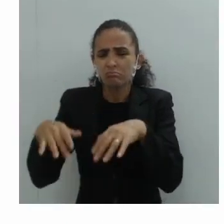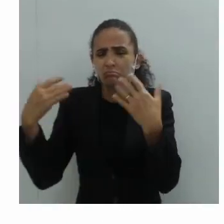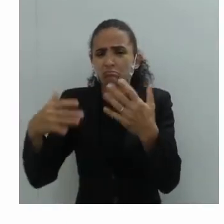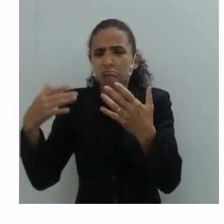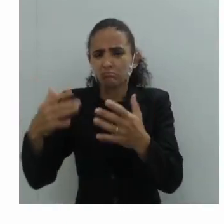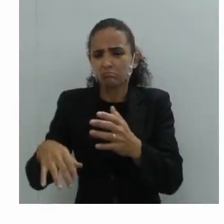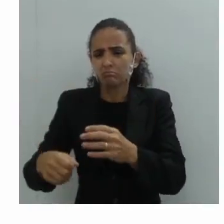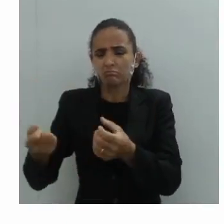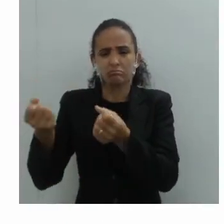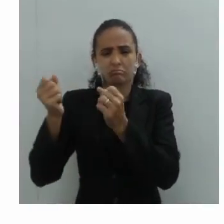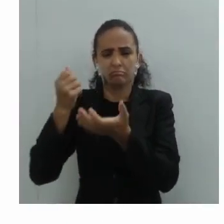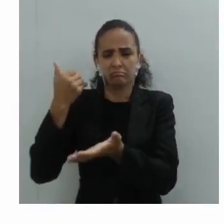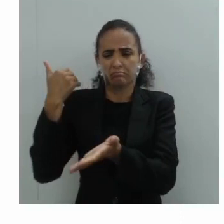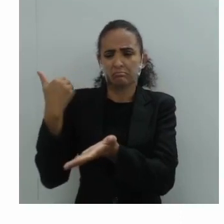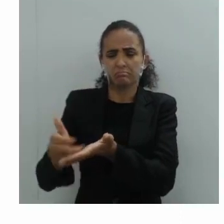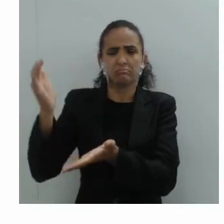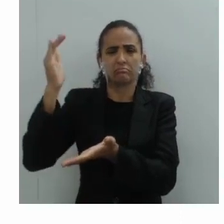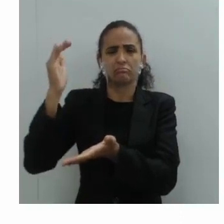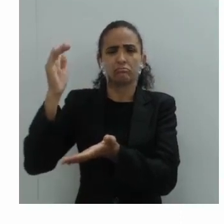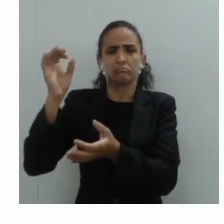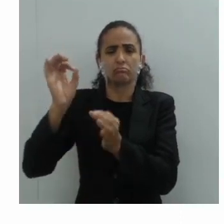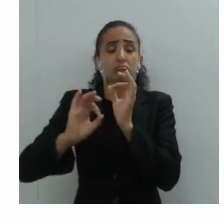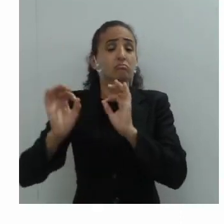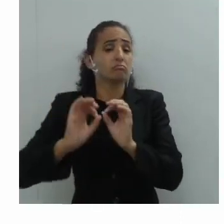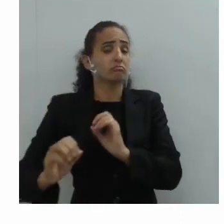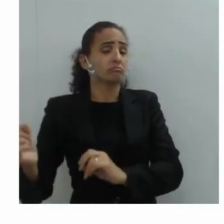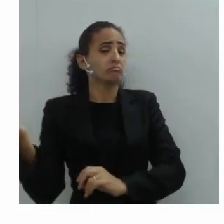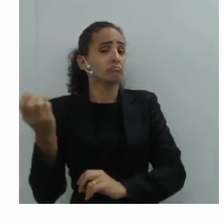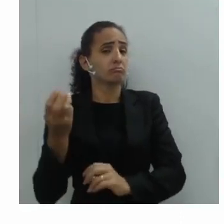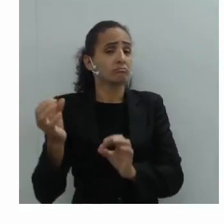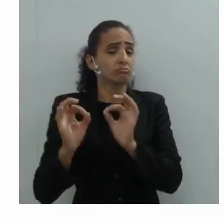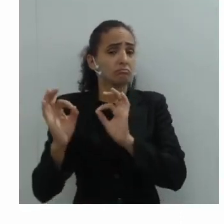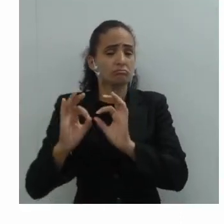uma coisa, certo? Ou embaixo nós temos,